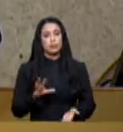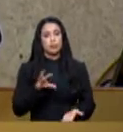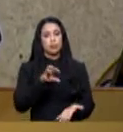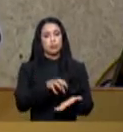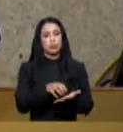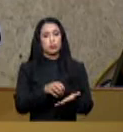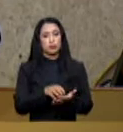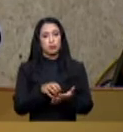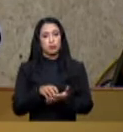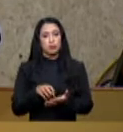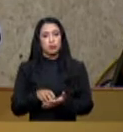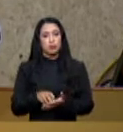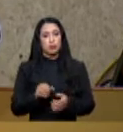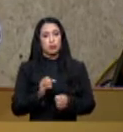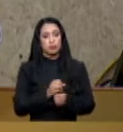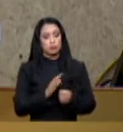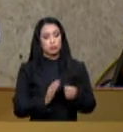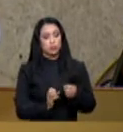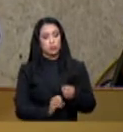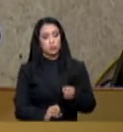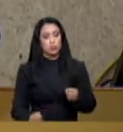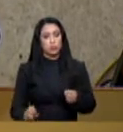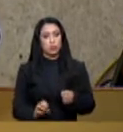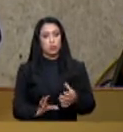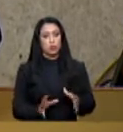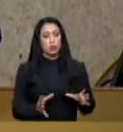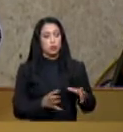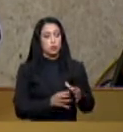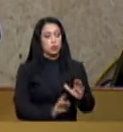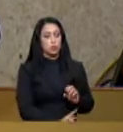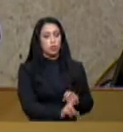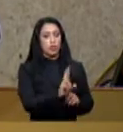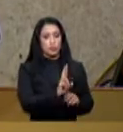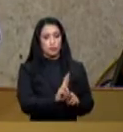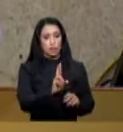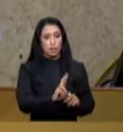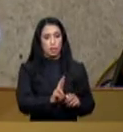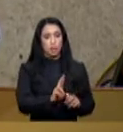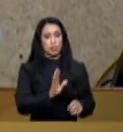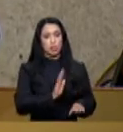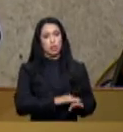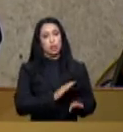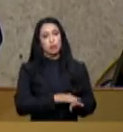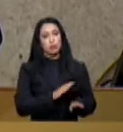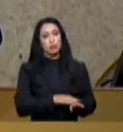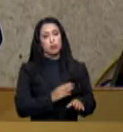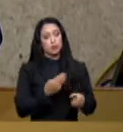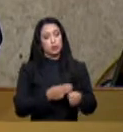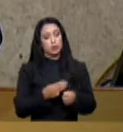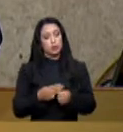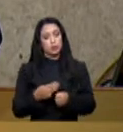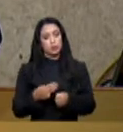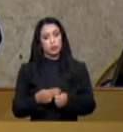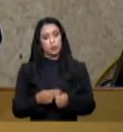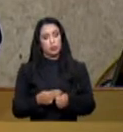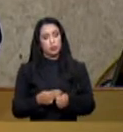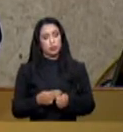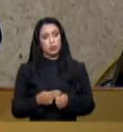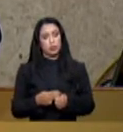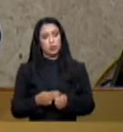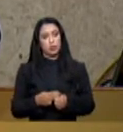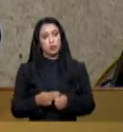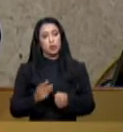unidades regionais de saneamento básico e os blocos de referência e, por outro lado, a autonomia dos municípios